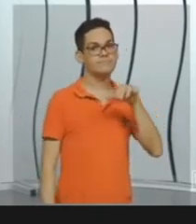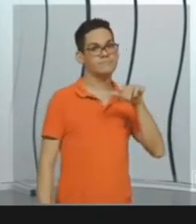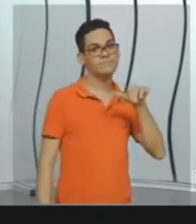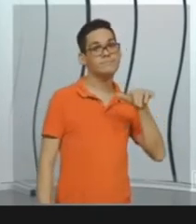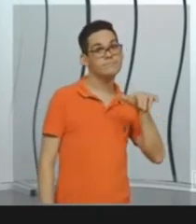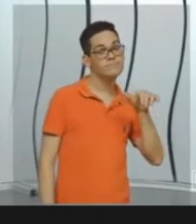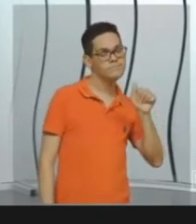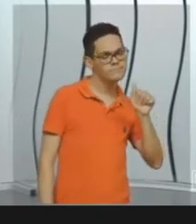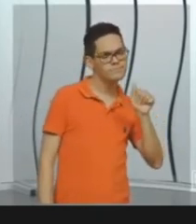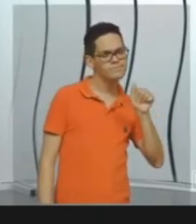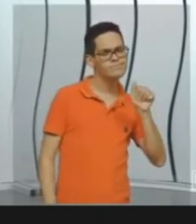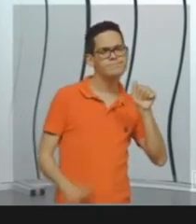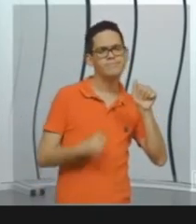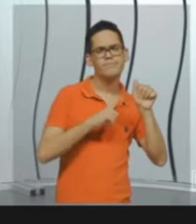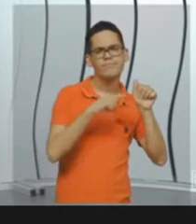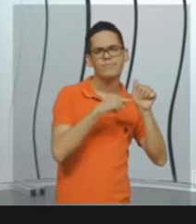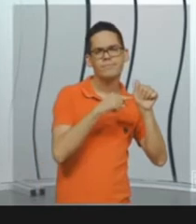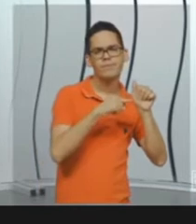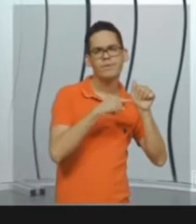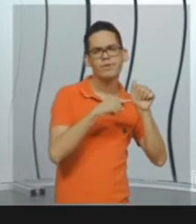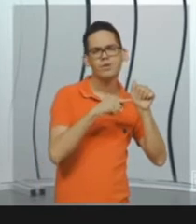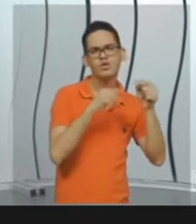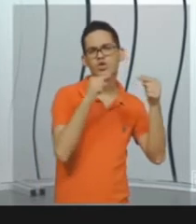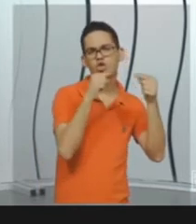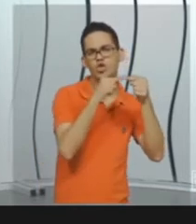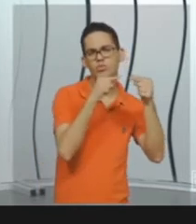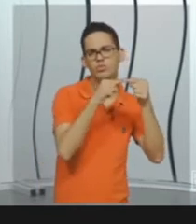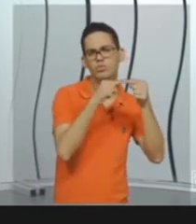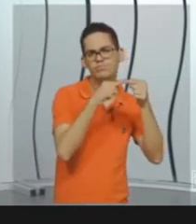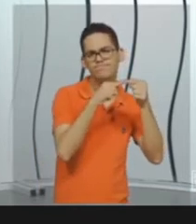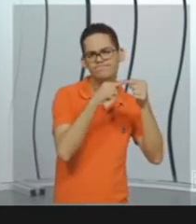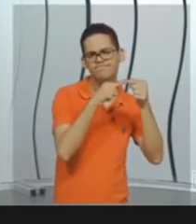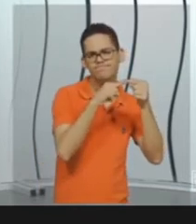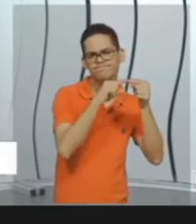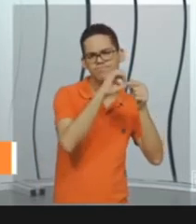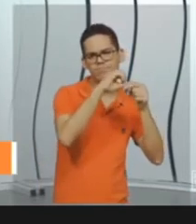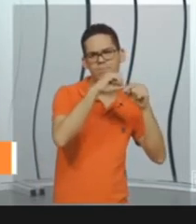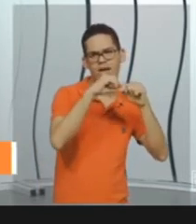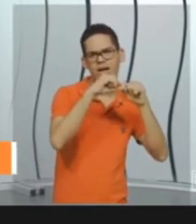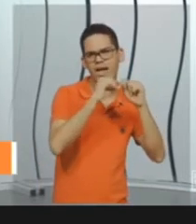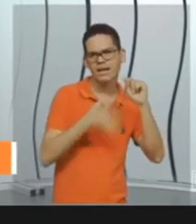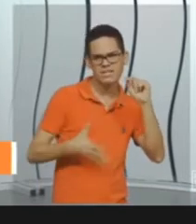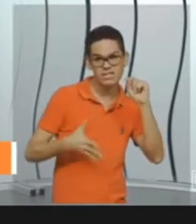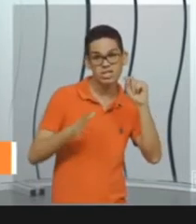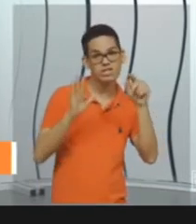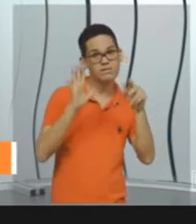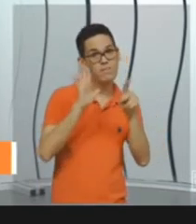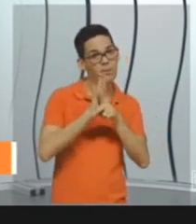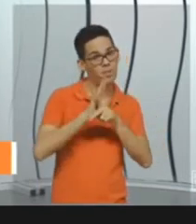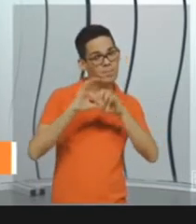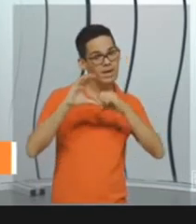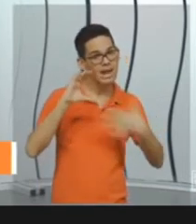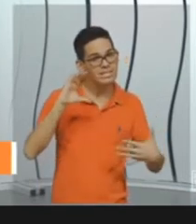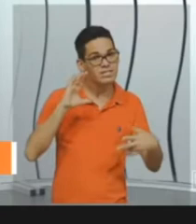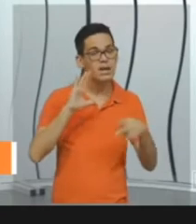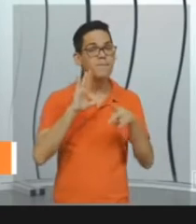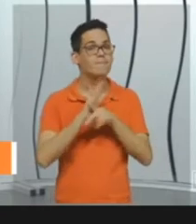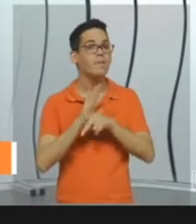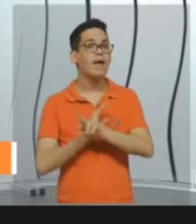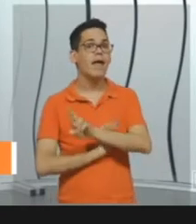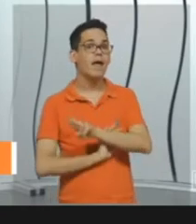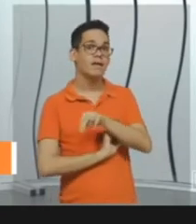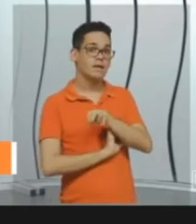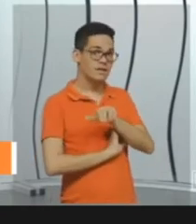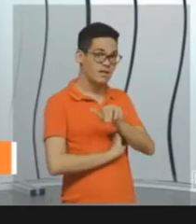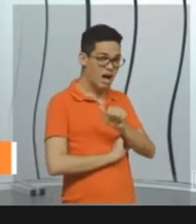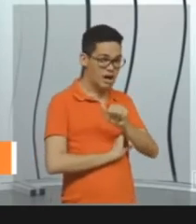codificado, como dizer assim, como se fosse numa outra linguagem, que é o RNA. E essa cadeia de RNA,